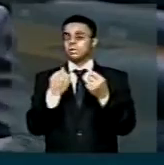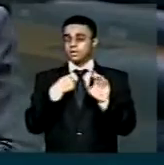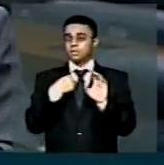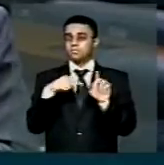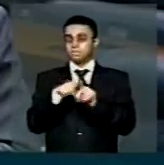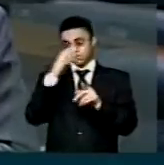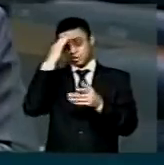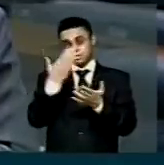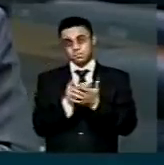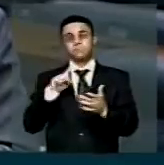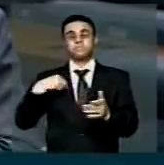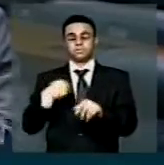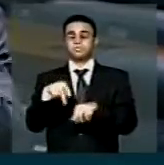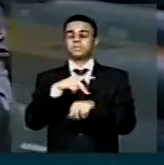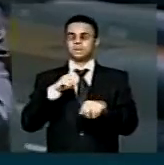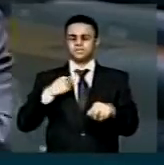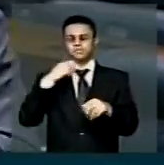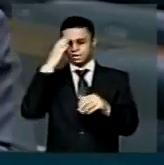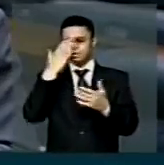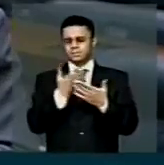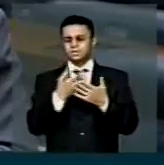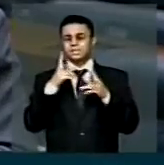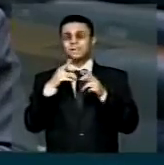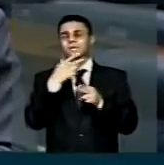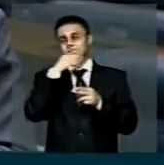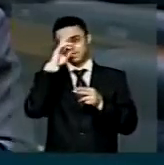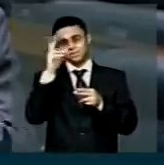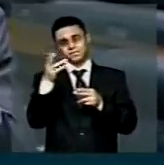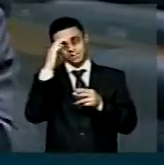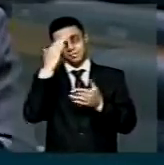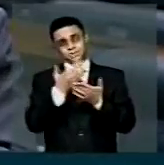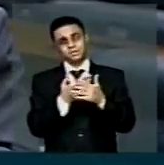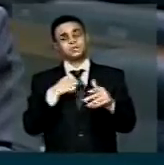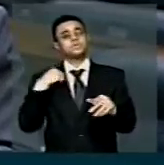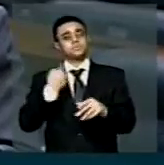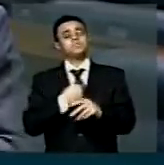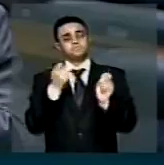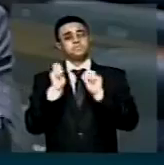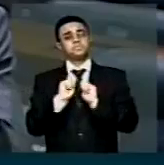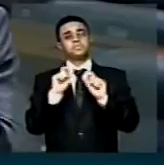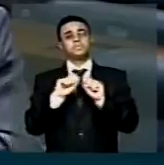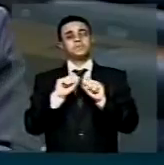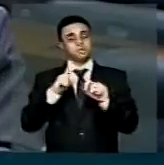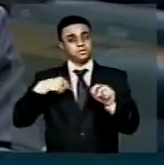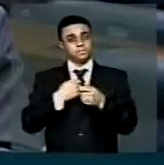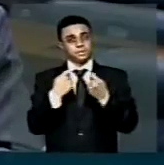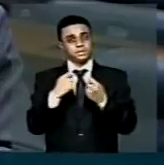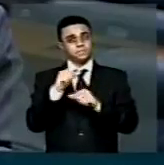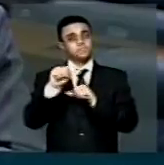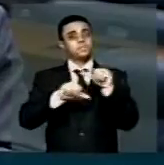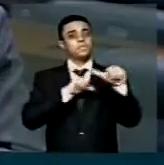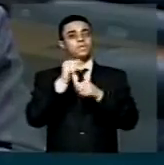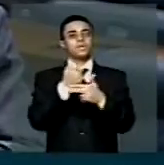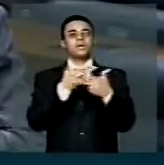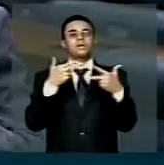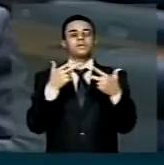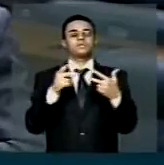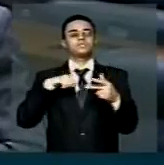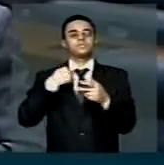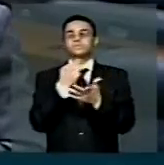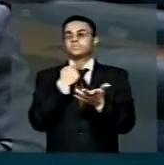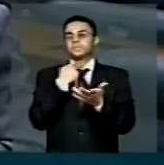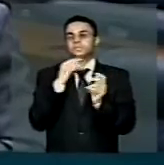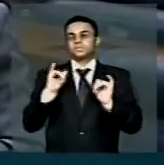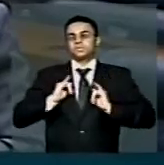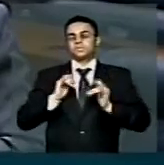Eu creio no nosso país, como o senhor crê no nosso país. Nós podemos fazer. Nós temos que mudar a situação, deputado Romário. Nós não podemos